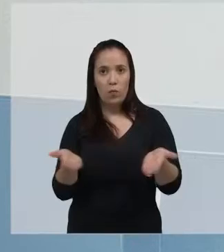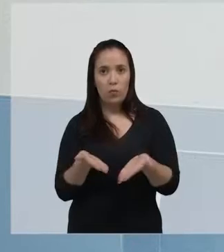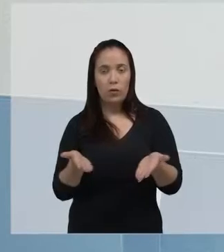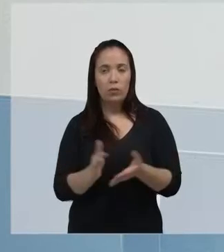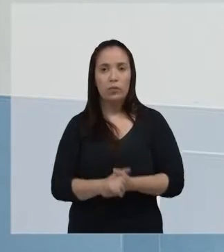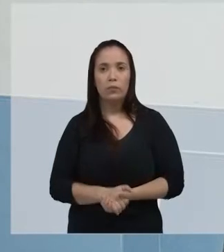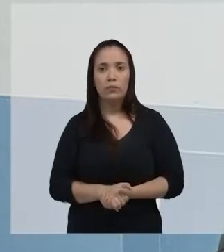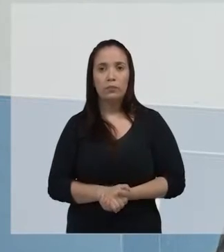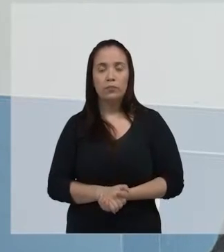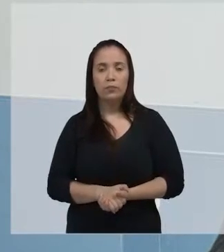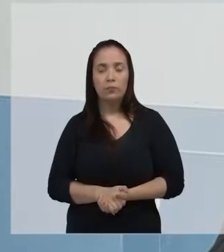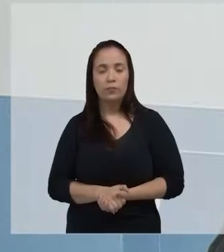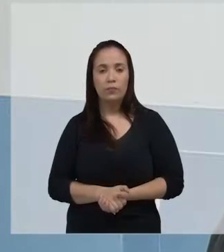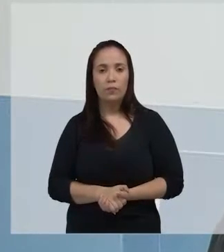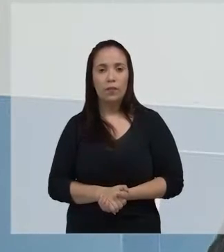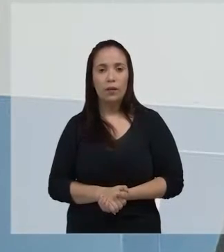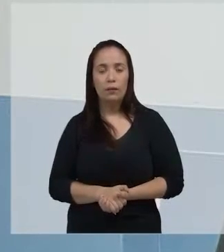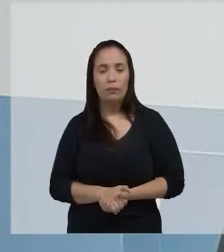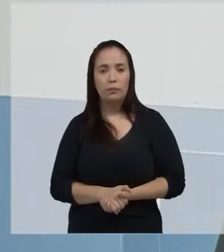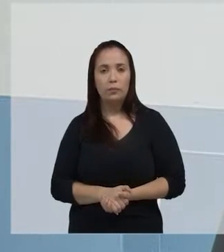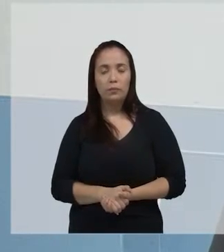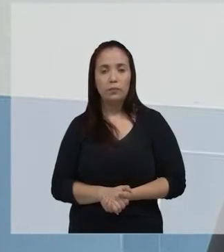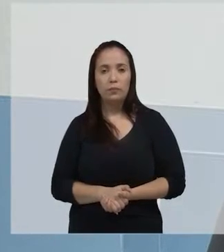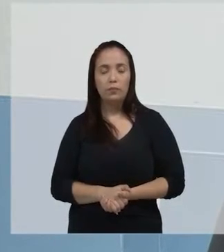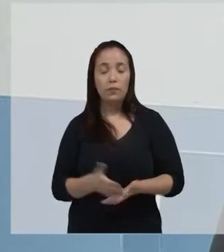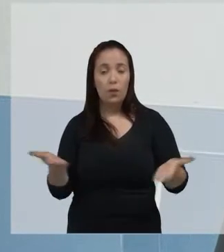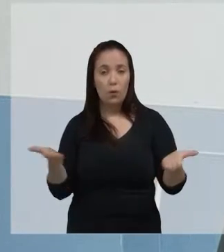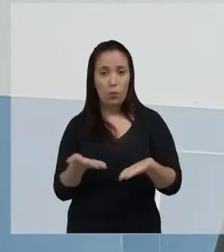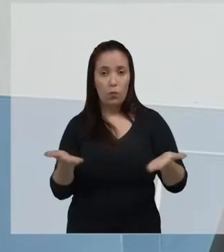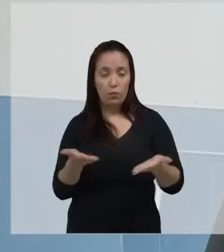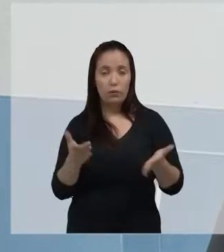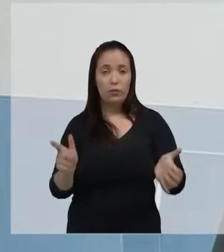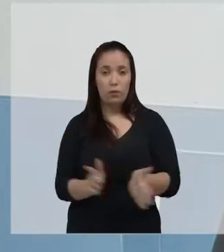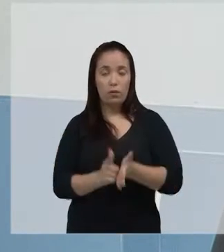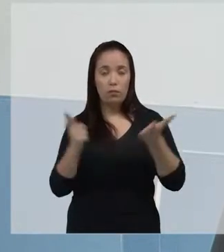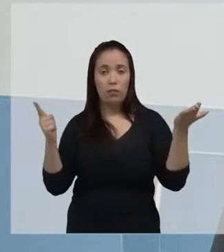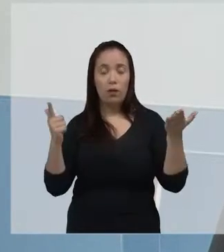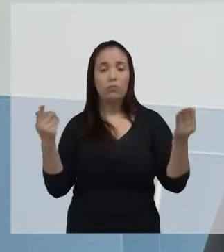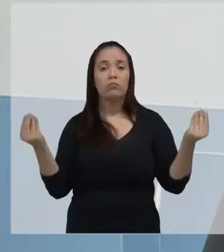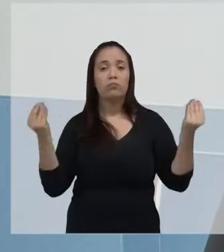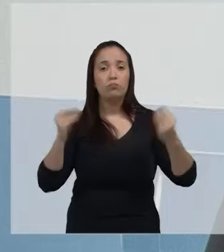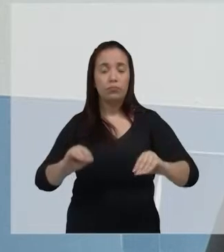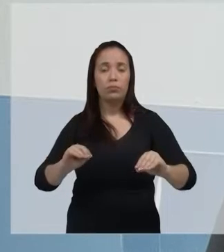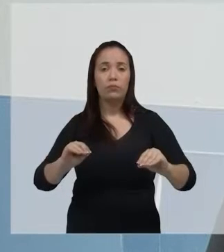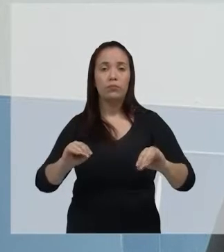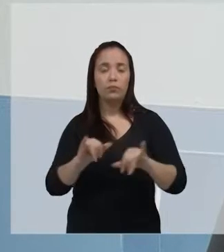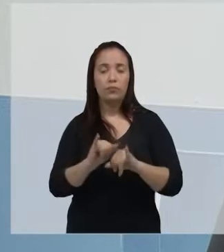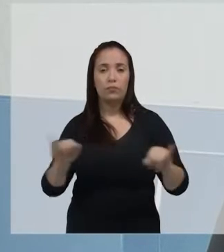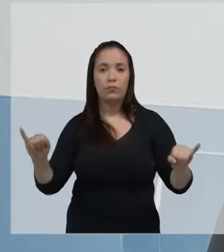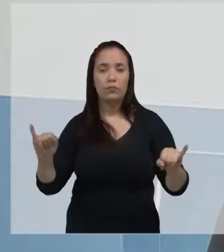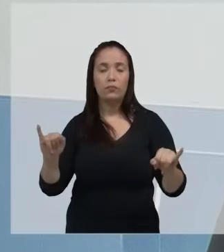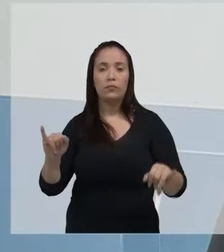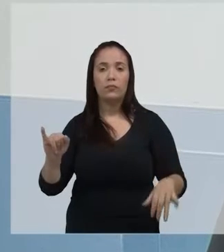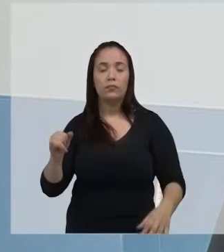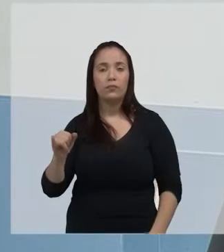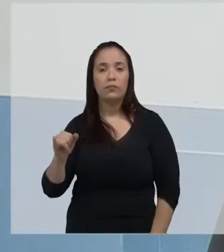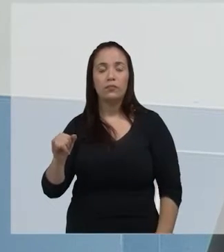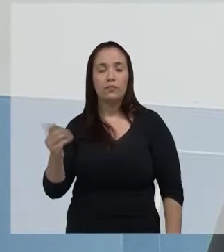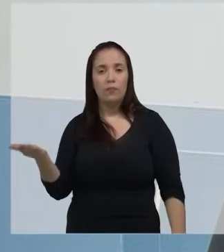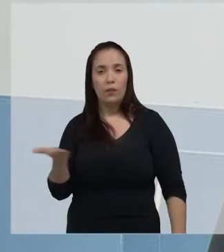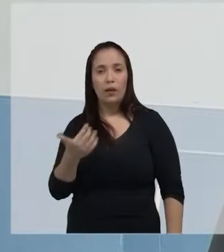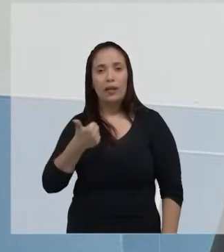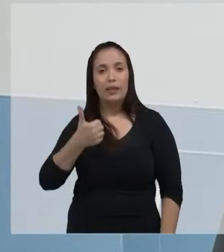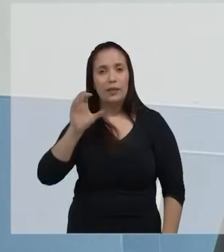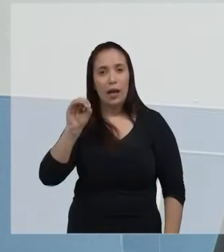ver, isso é de hoje. Jornal do Brasil... Instituto Paraná. É de hoje, Jornal do Brasil de hoje, 10 de maio